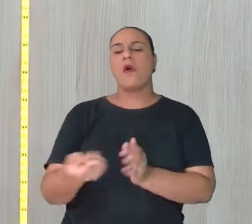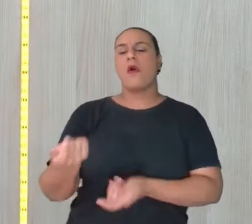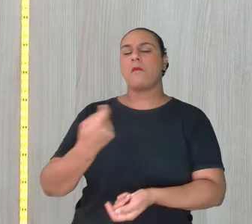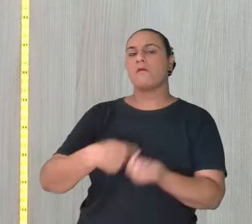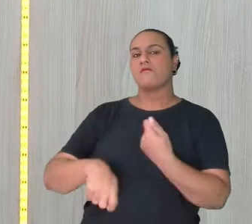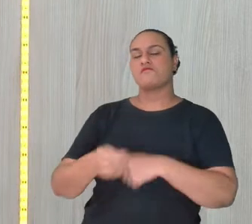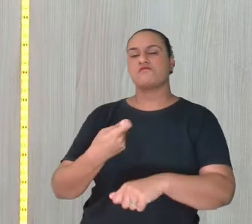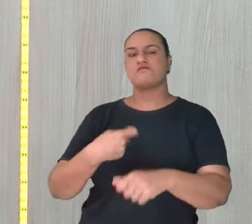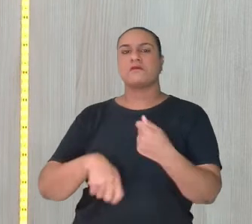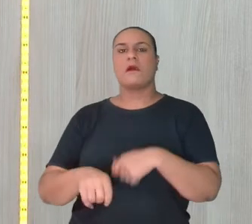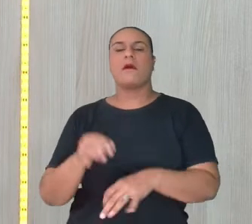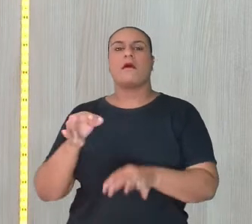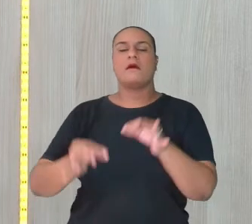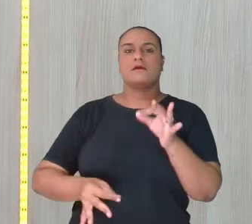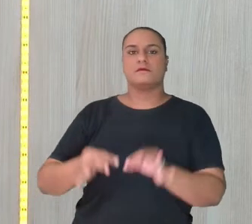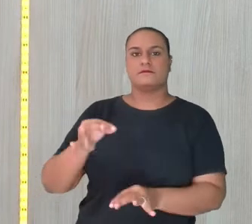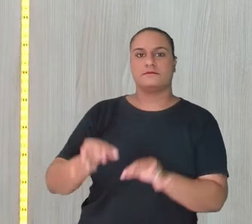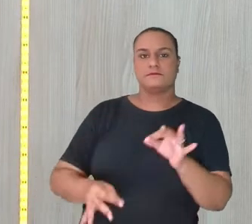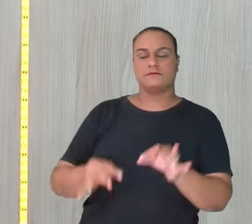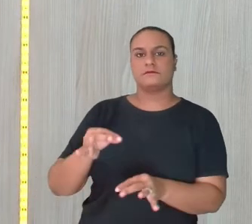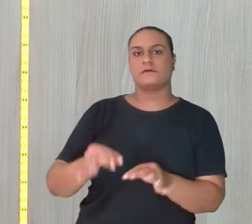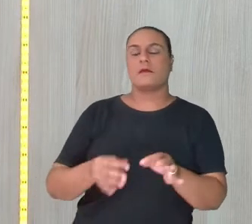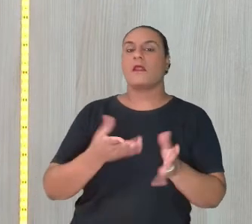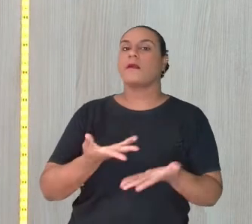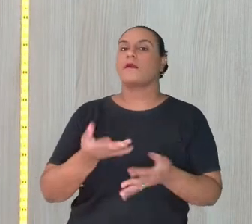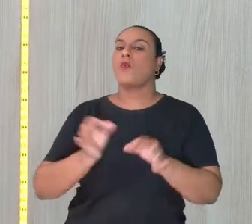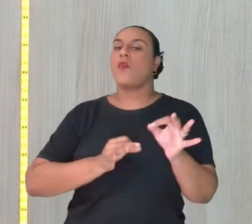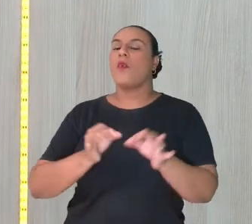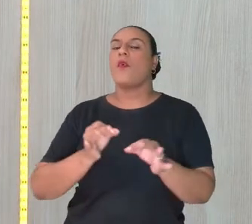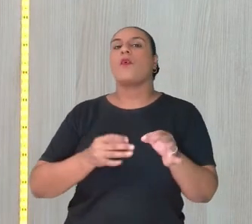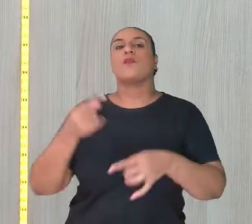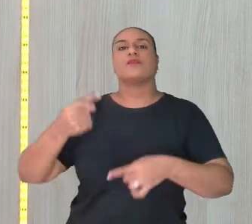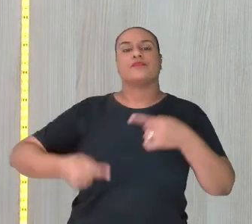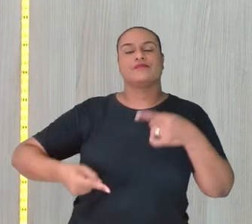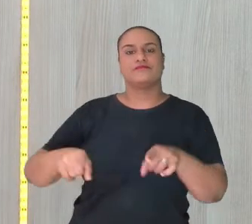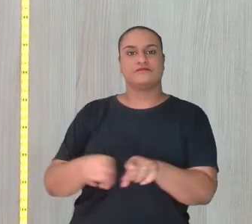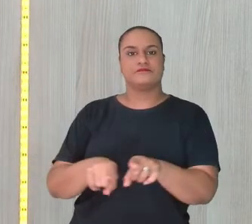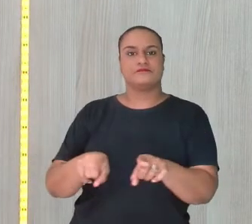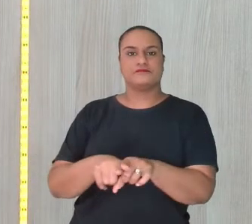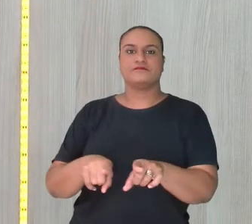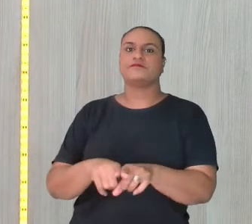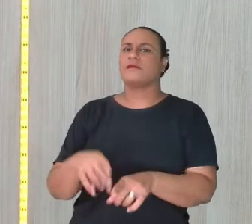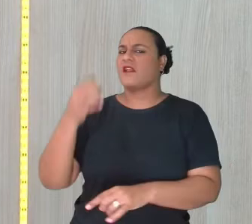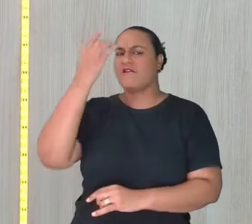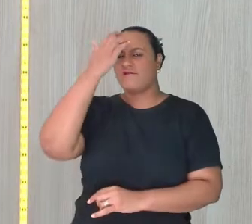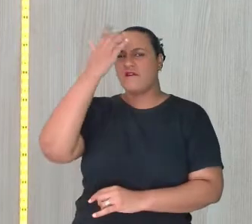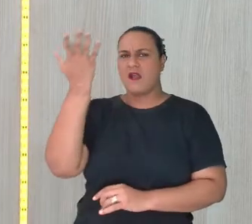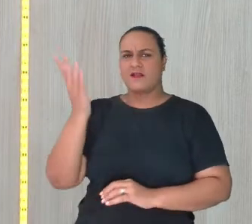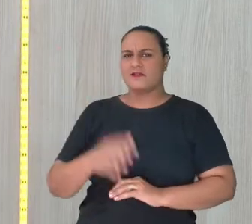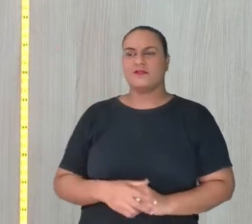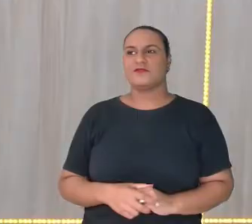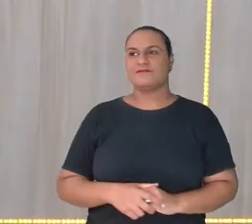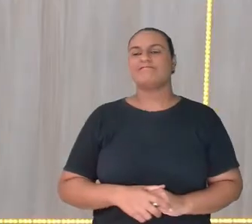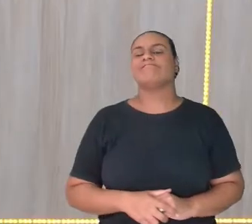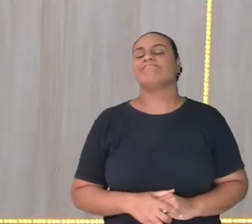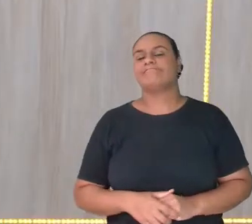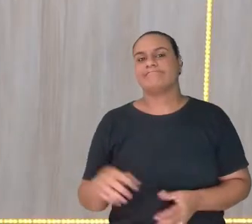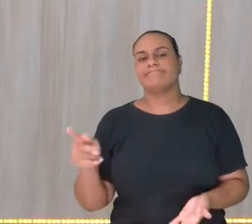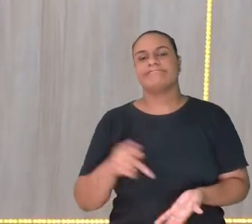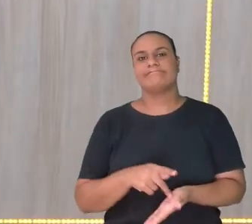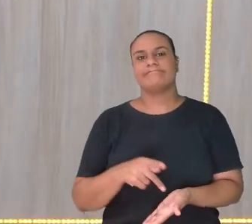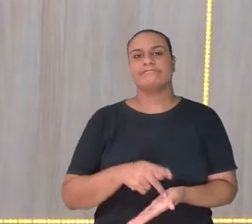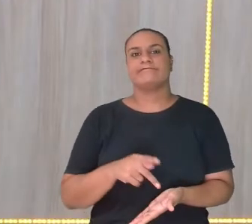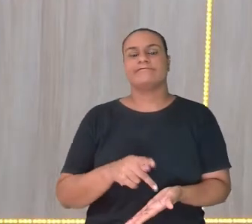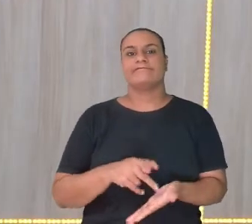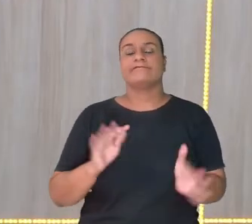as questões de justiça, de ordem política, né? E tudo mais, aí fica fácil. Exatamente.